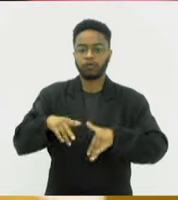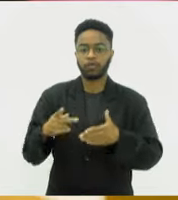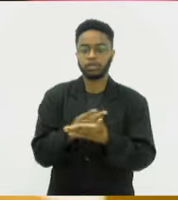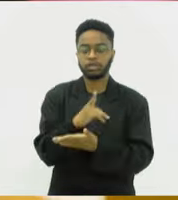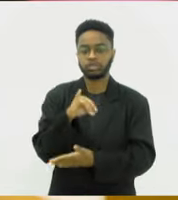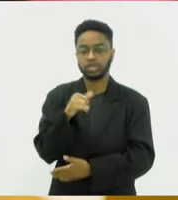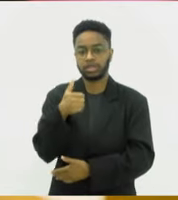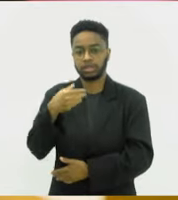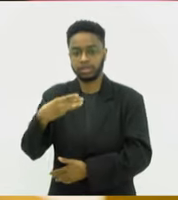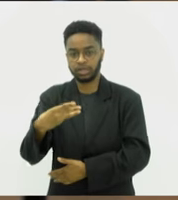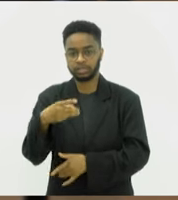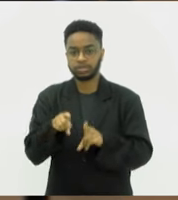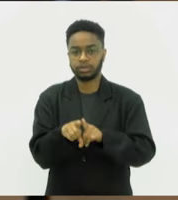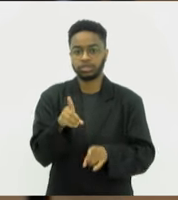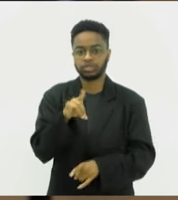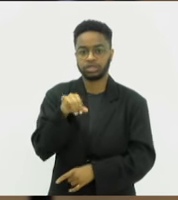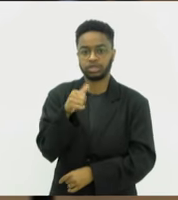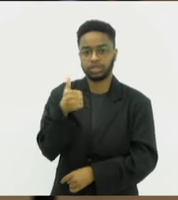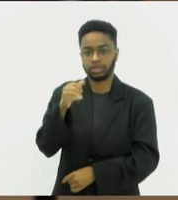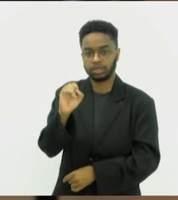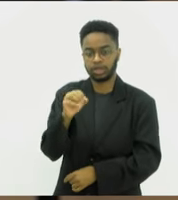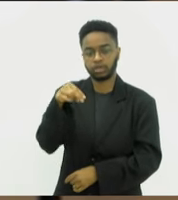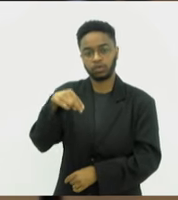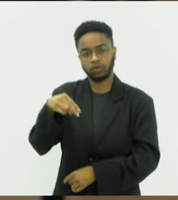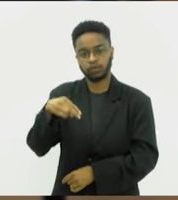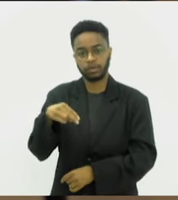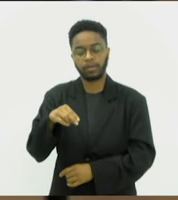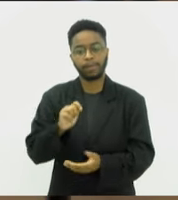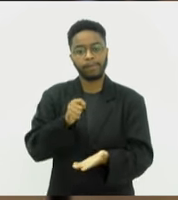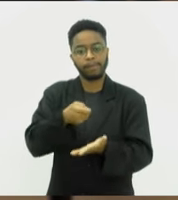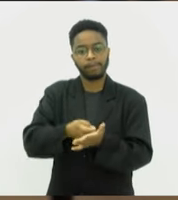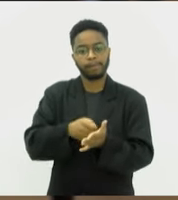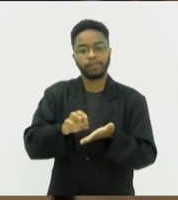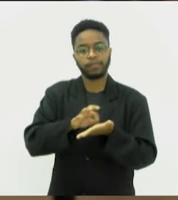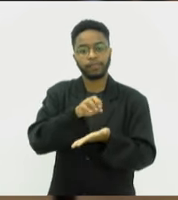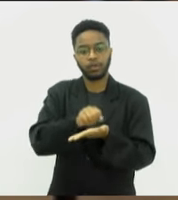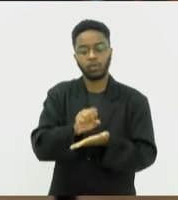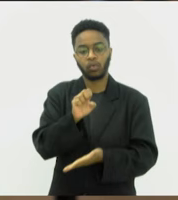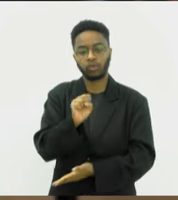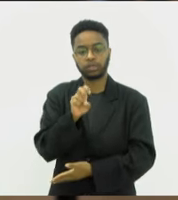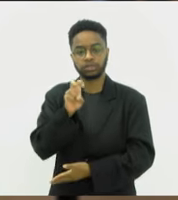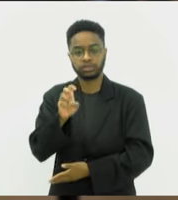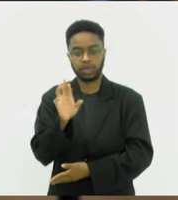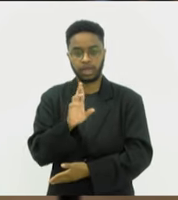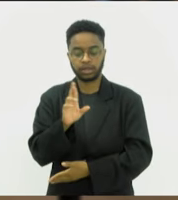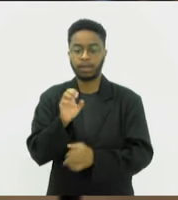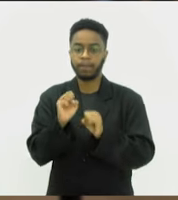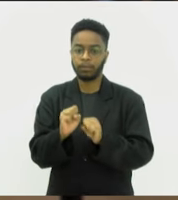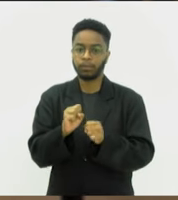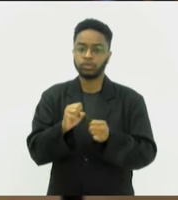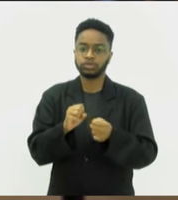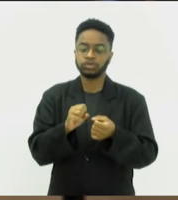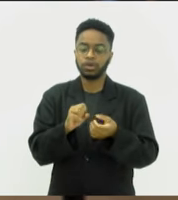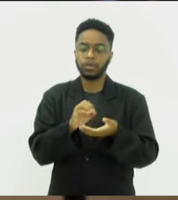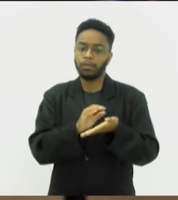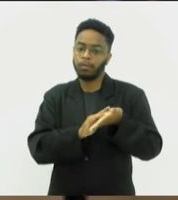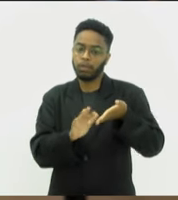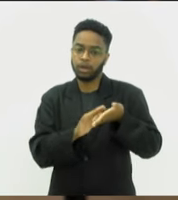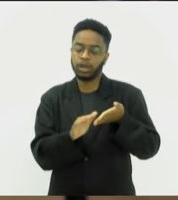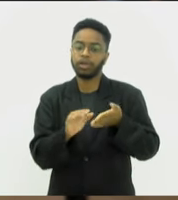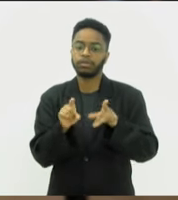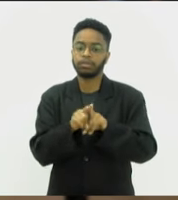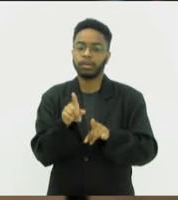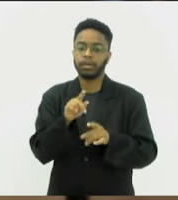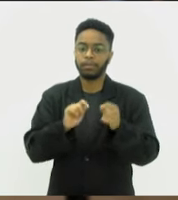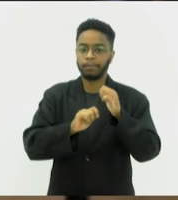e 10 de novembro. A taxa de inscrição é de R$ 85,00 e pode ser paga por boleto gerado na página do participante,